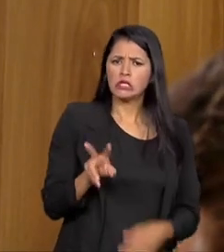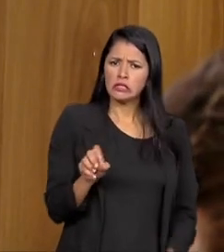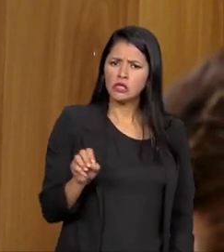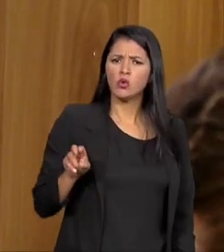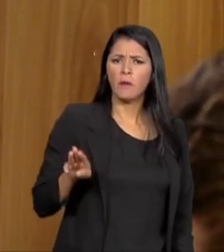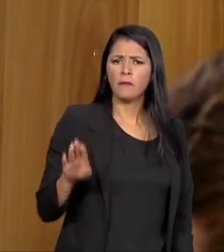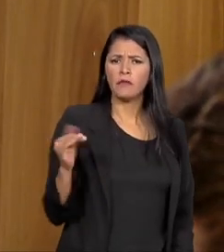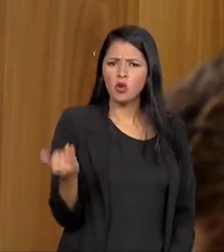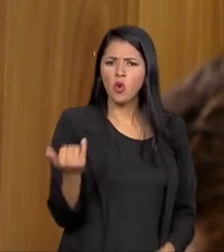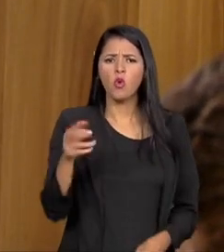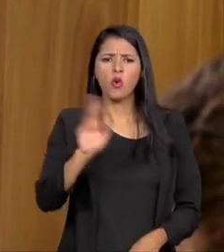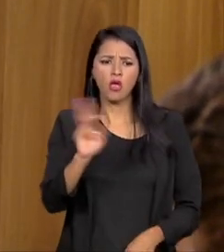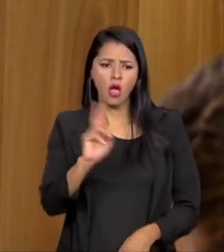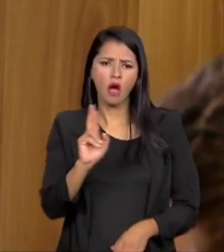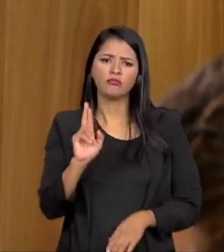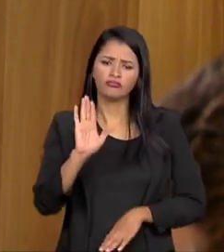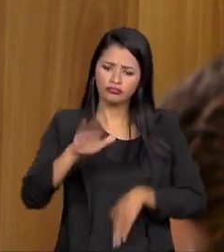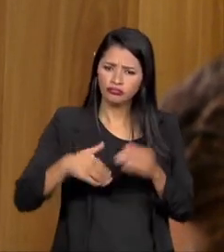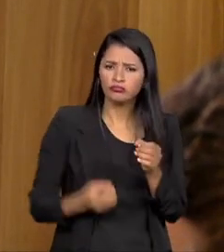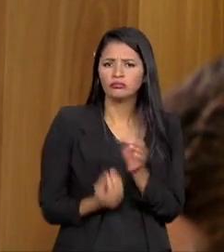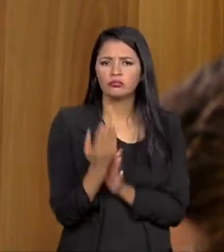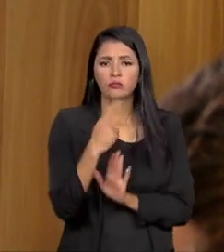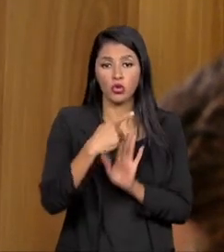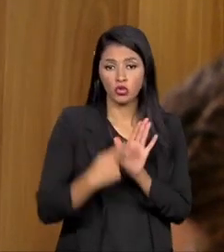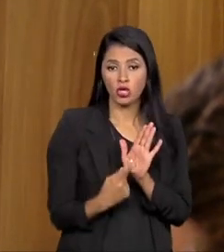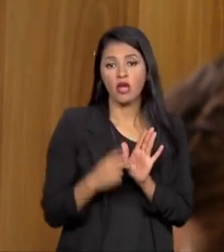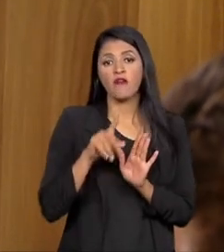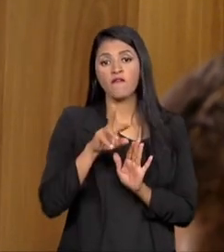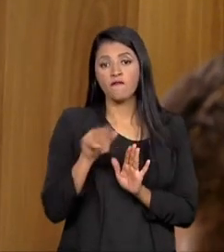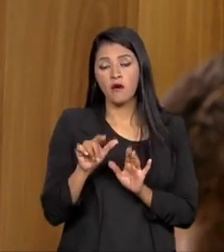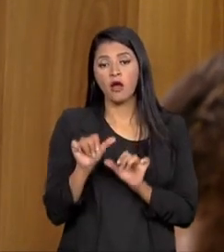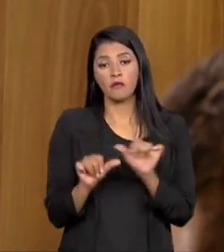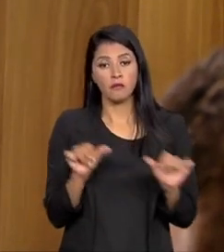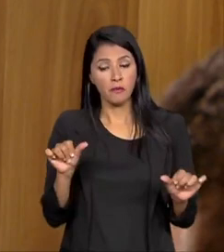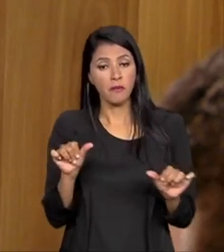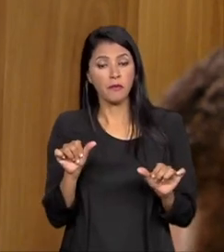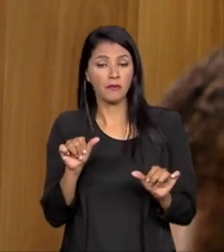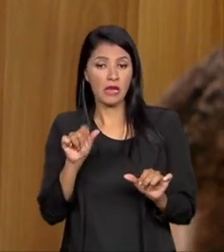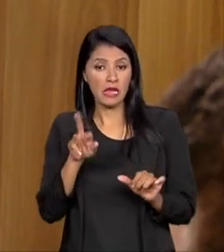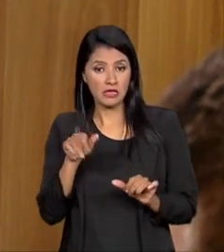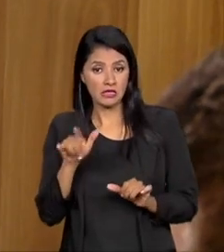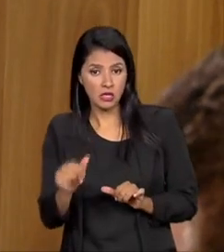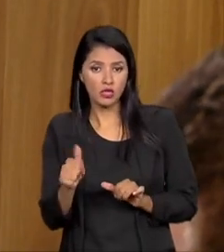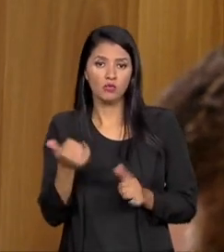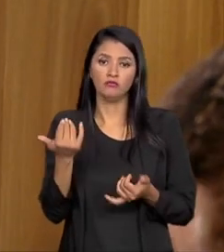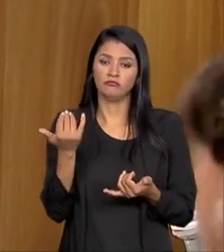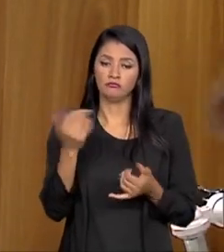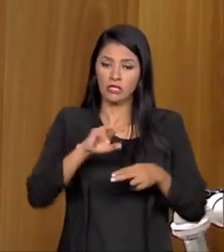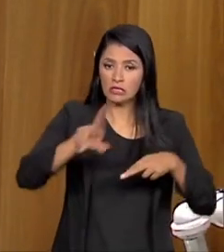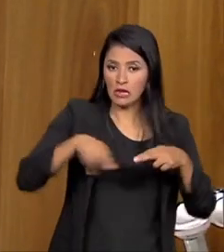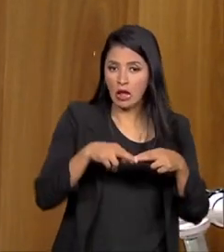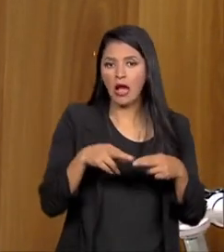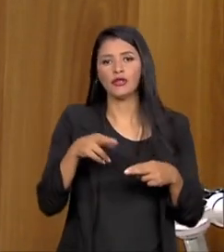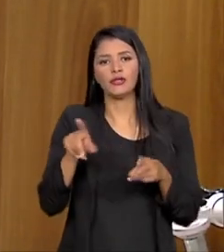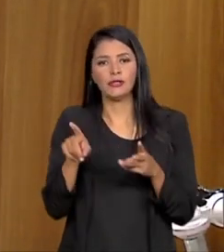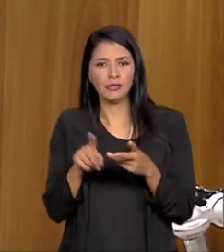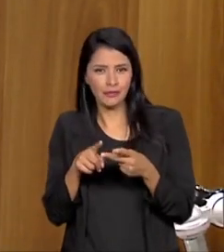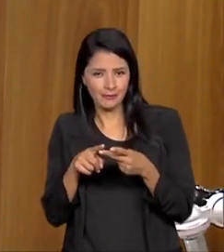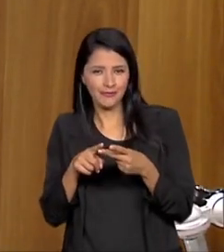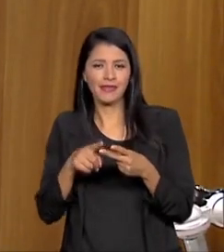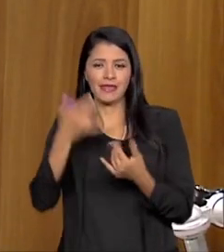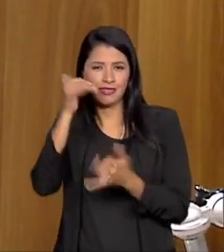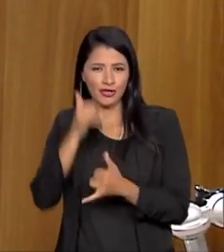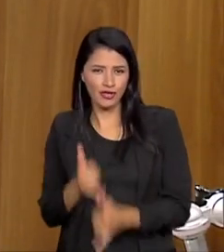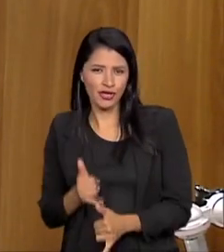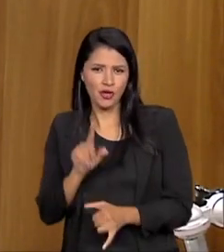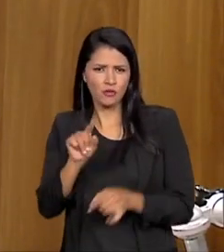que estão desenvolvendo projetos que vão transformar resíduos em reciclagem resido em energia e quando você faz por exemplo